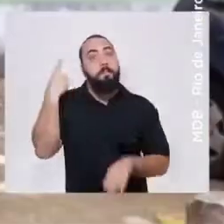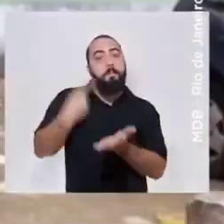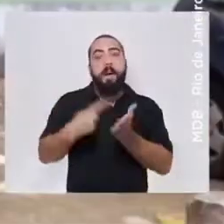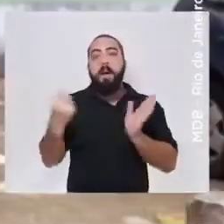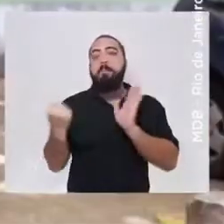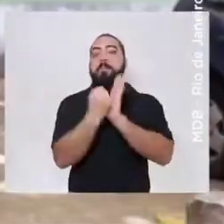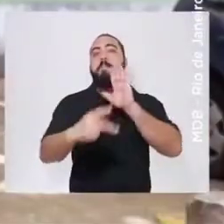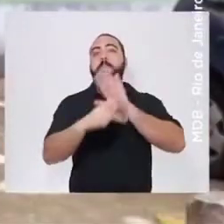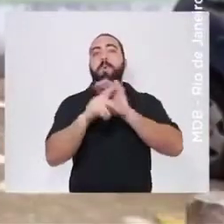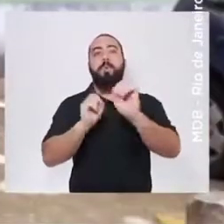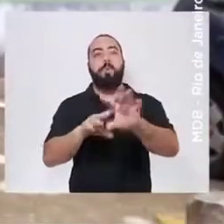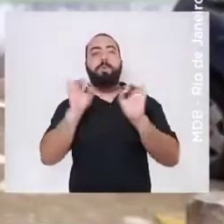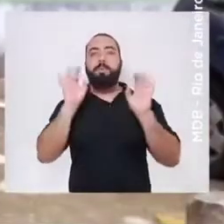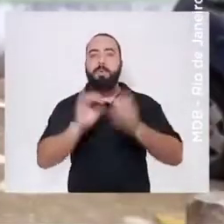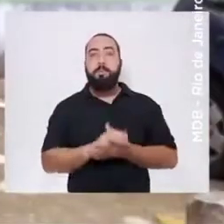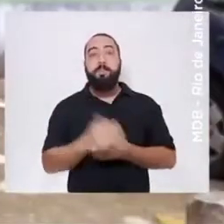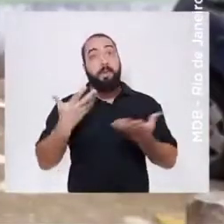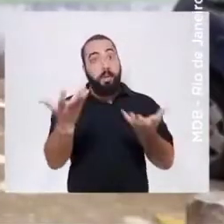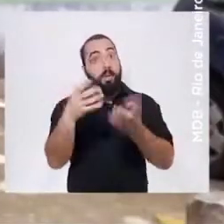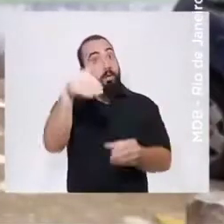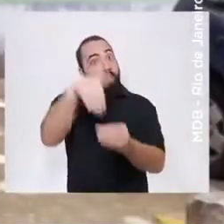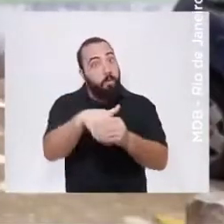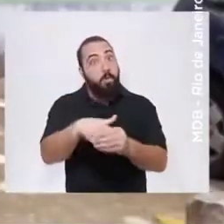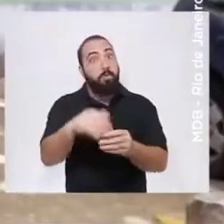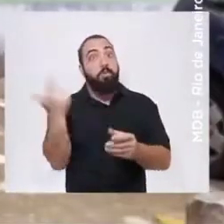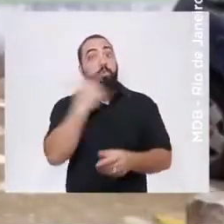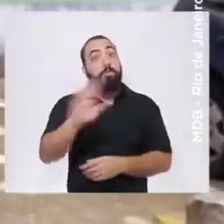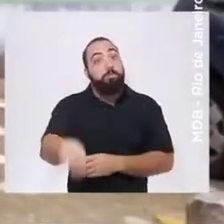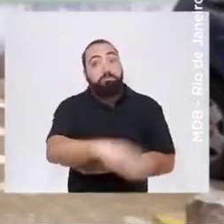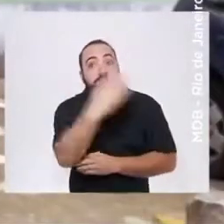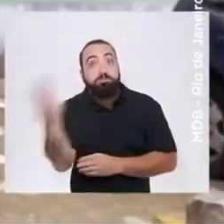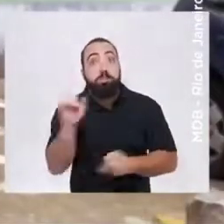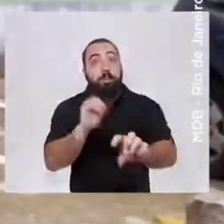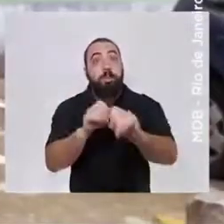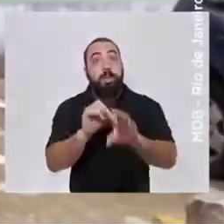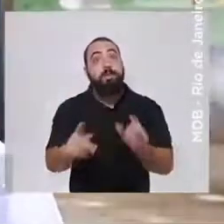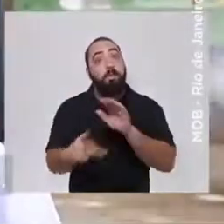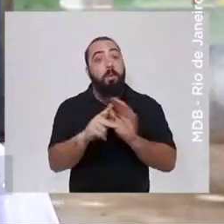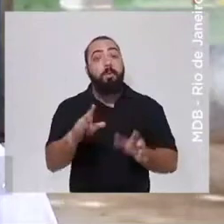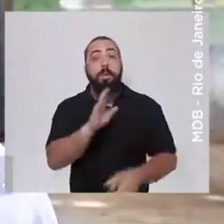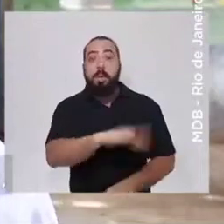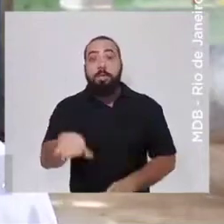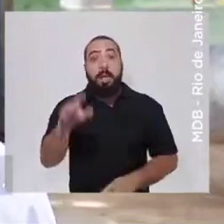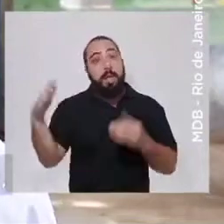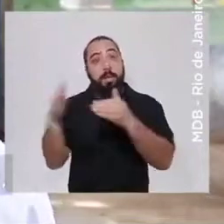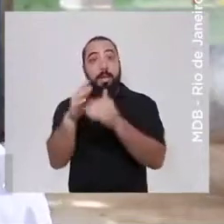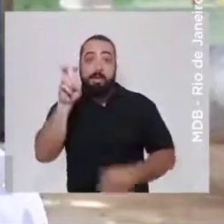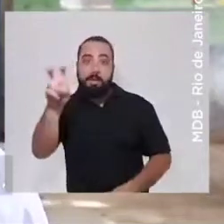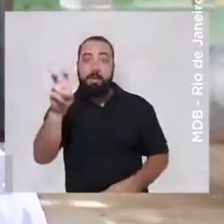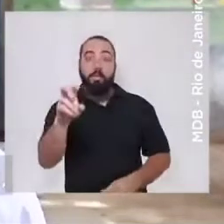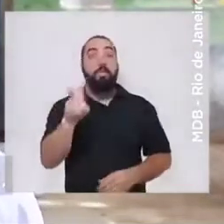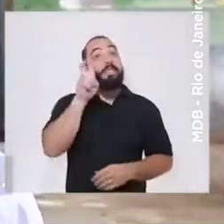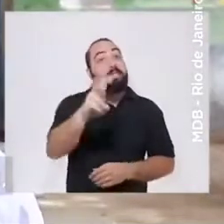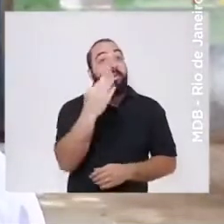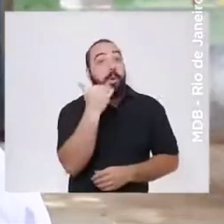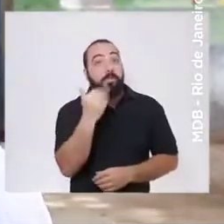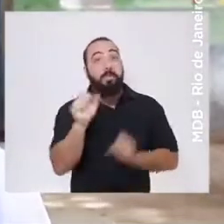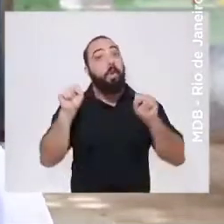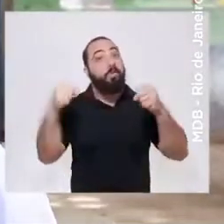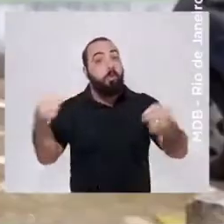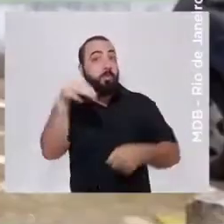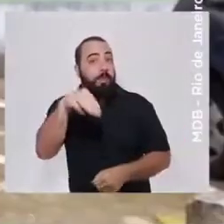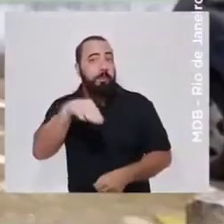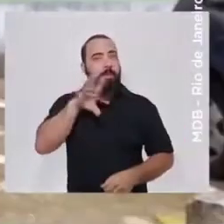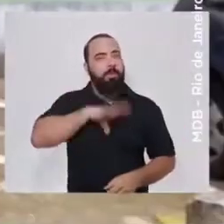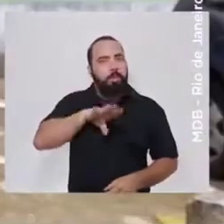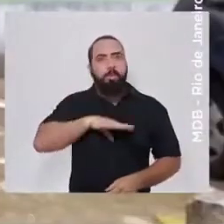especial. Hoje eu quero o seu voto para colocar a educação integral de verdade para as nossas crianças, até 5 da tarde. Com 5 refeições, aula de reforço de matemática, de português e